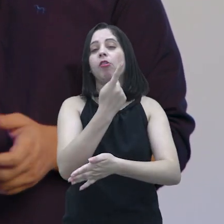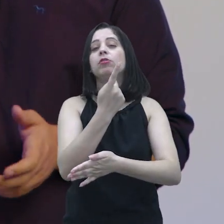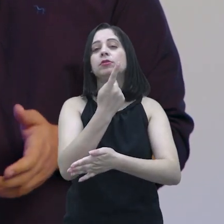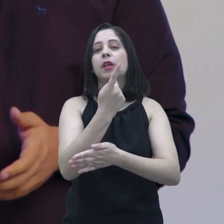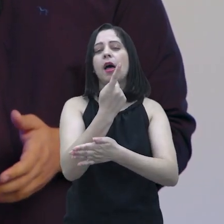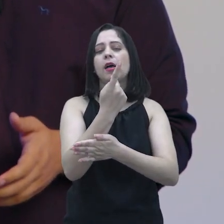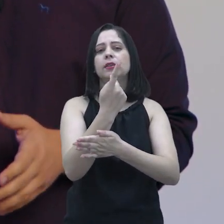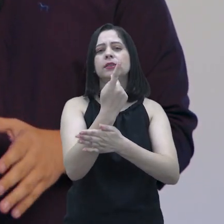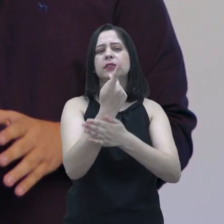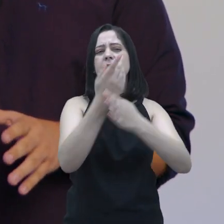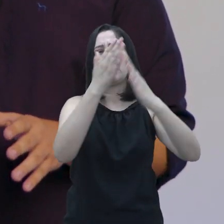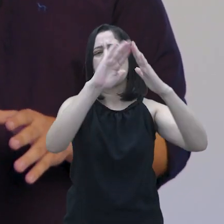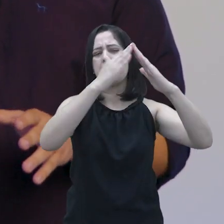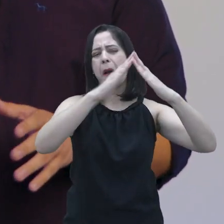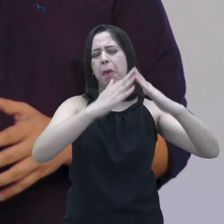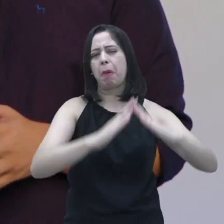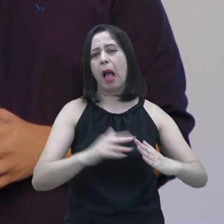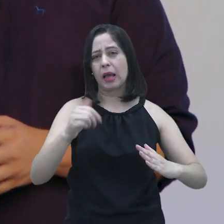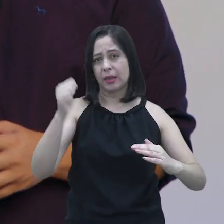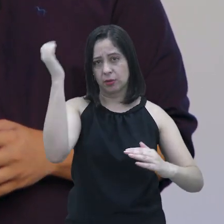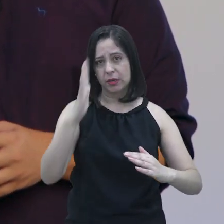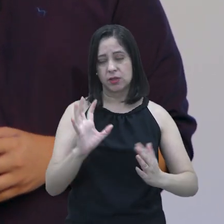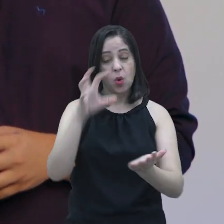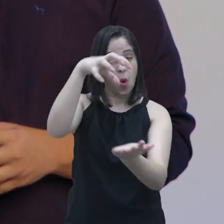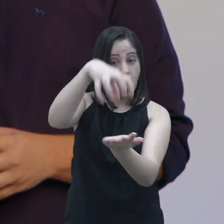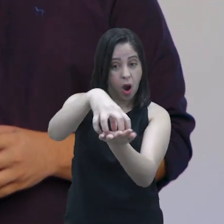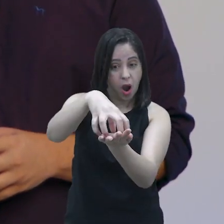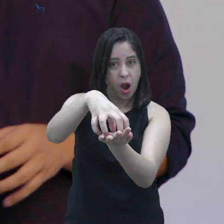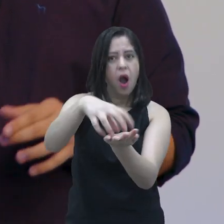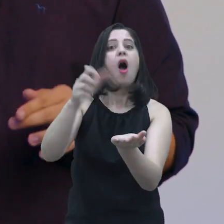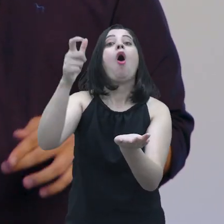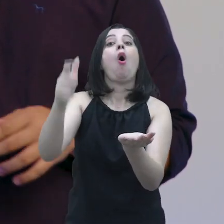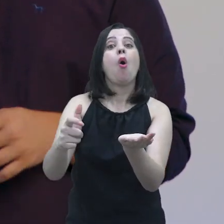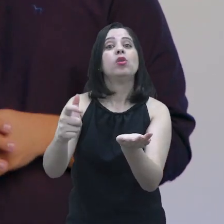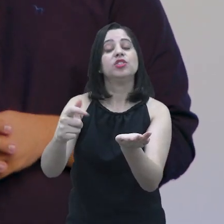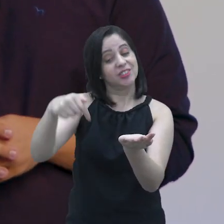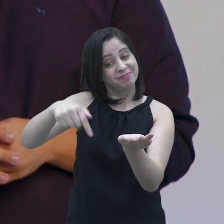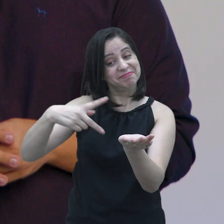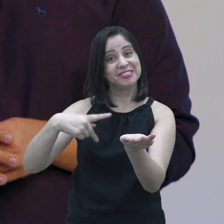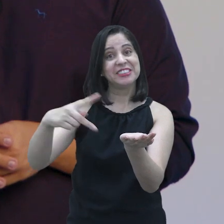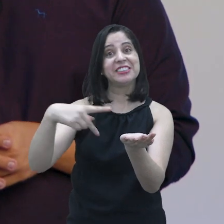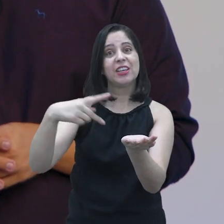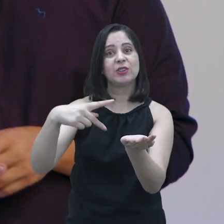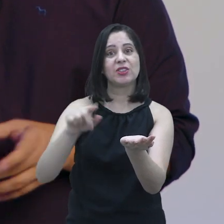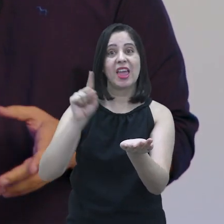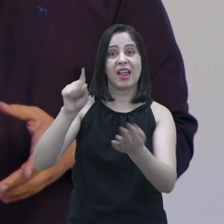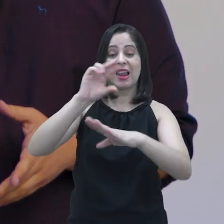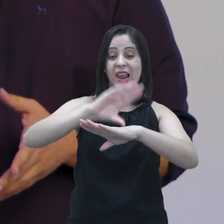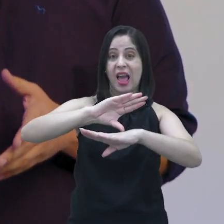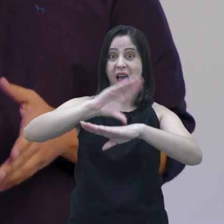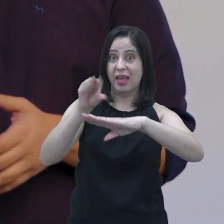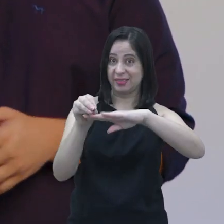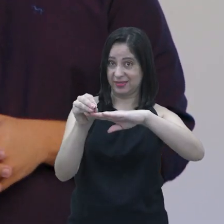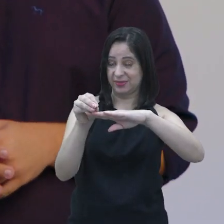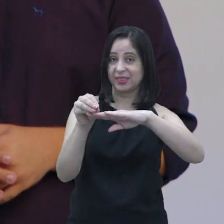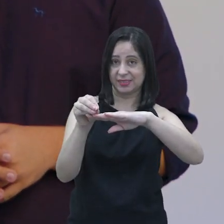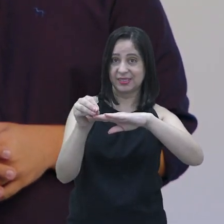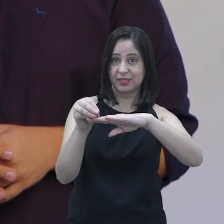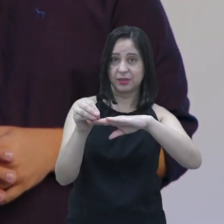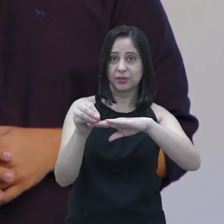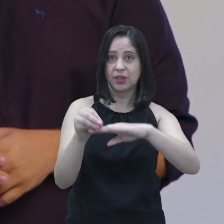naturais no Brasil. E sabe onde fica a sede do CEMADEM? Aqui em São José dos Campos, no Parque de